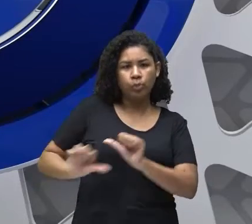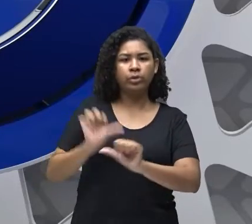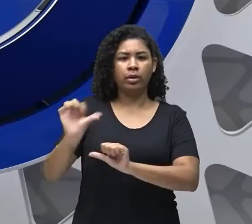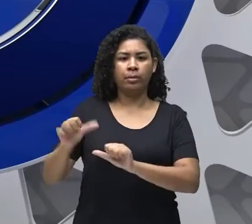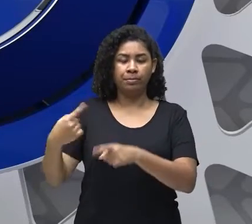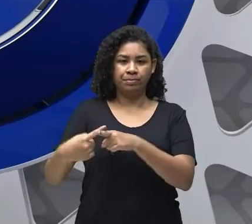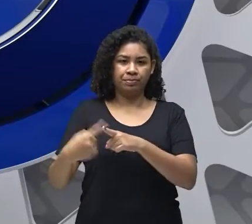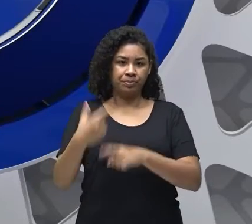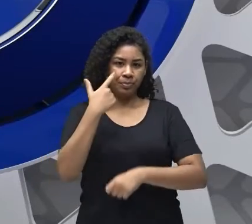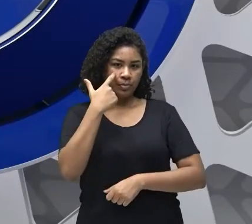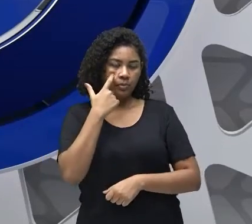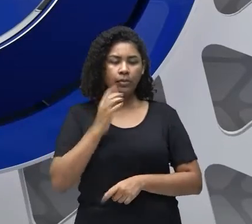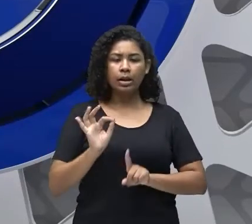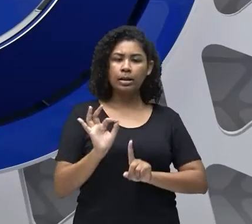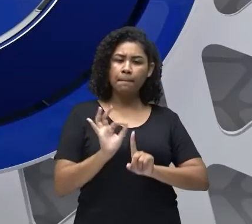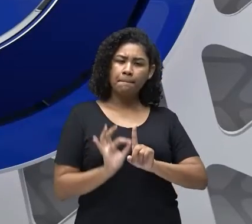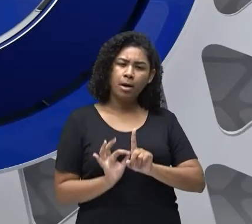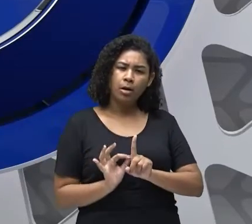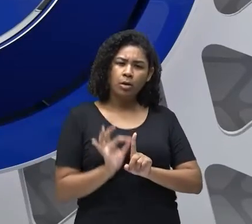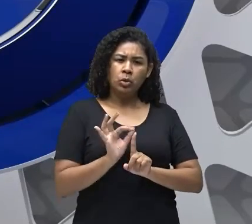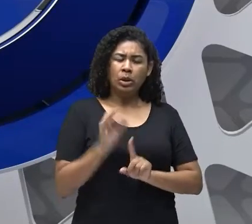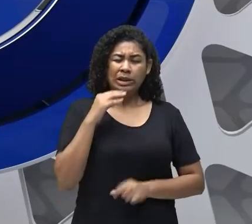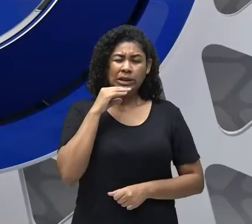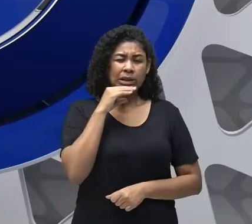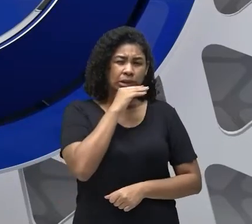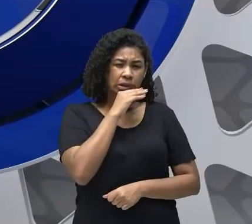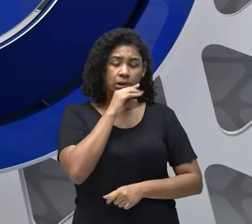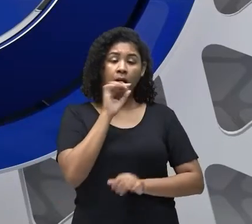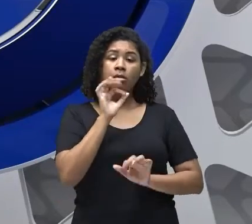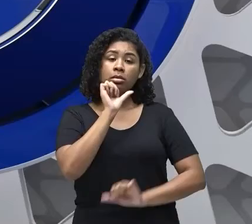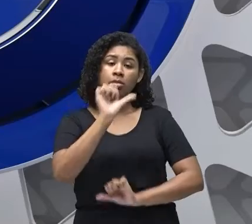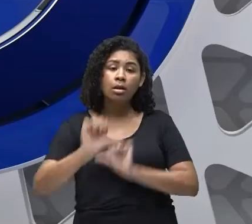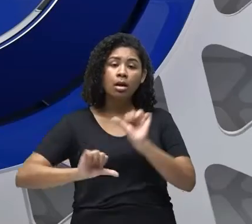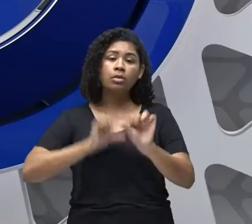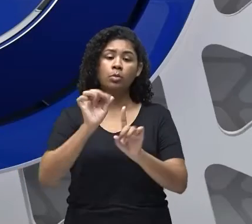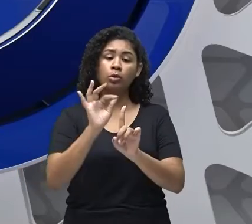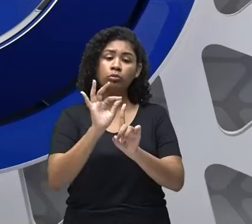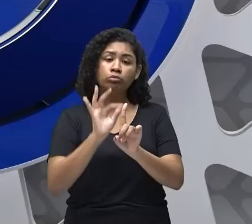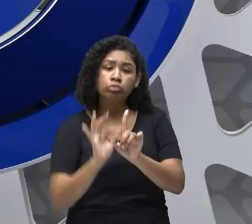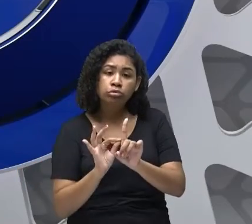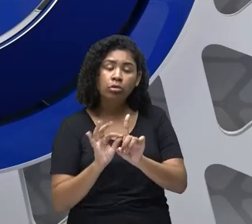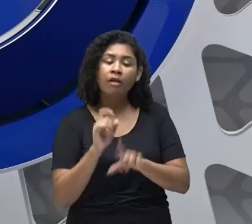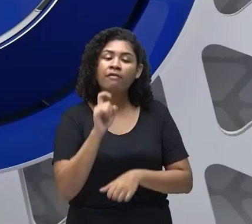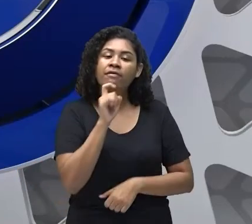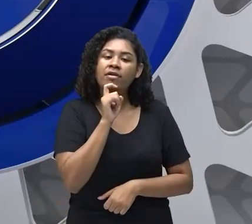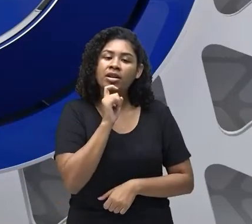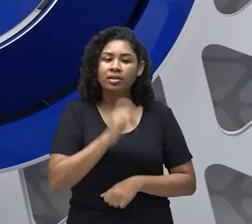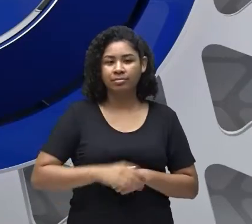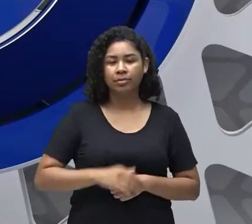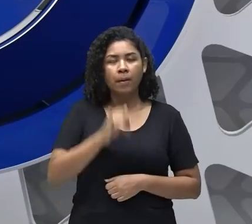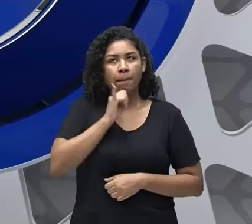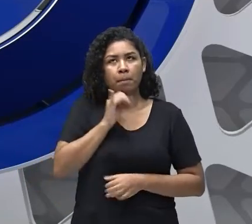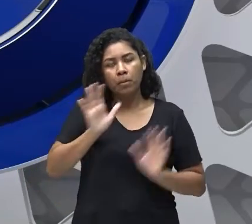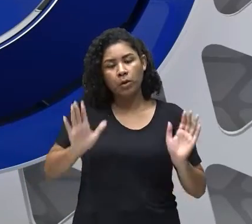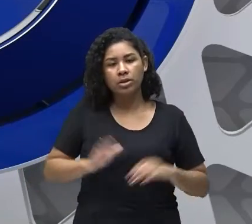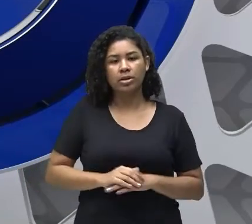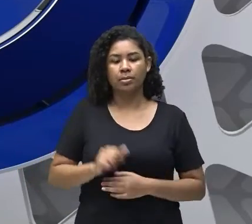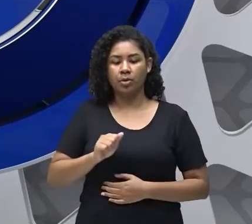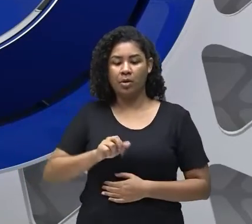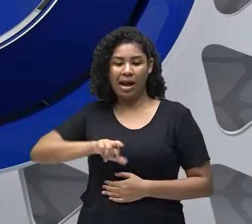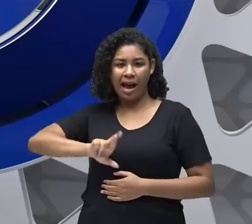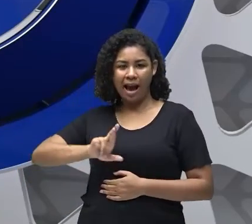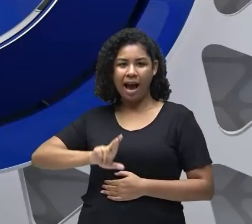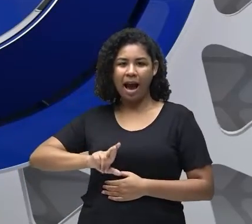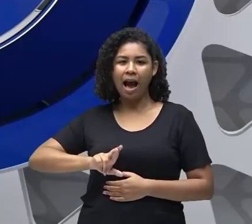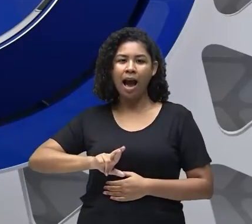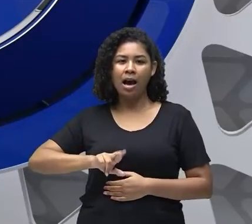temperatura quente e vai transformar numa temperatura fria, né? No caso do ar-condicionado, por exemplo, né? Se eu observar o